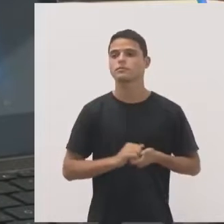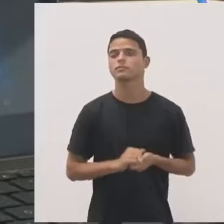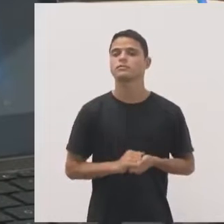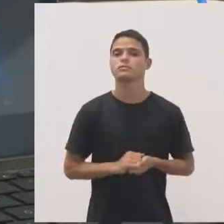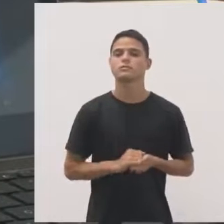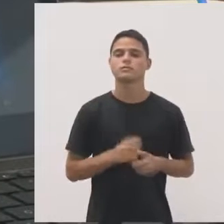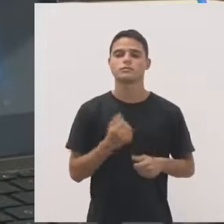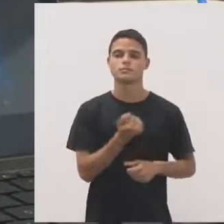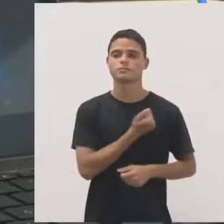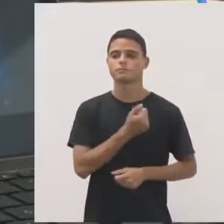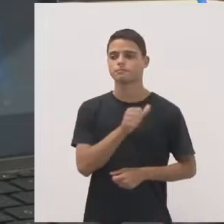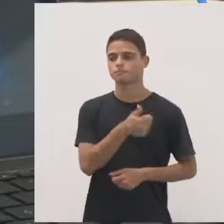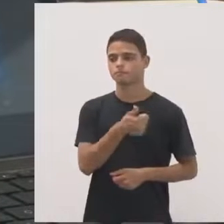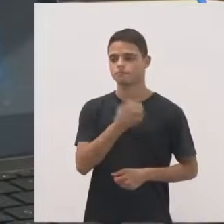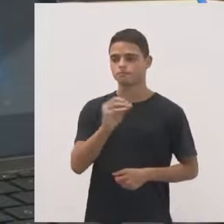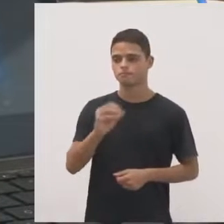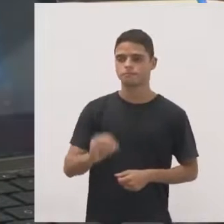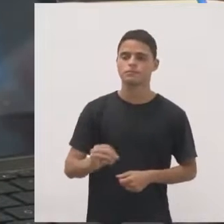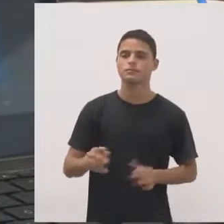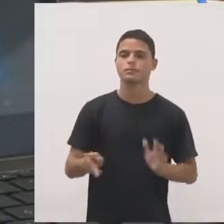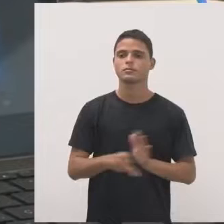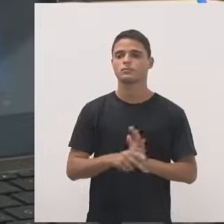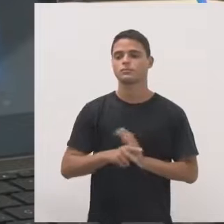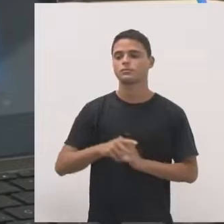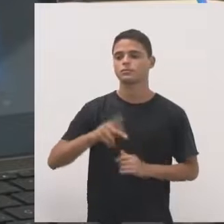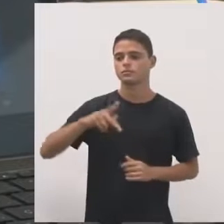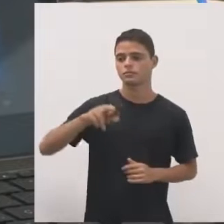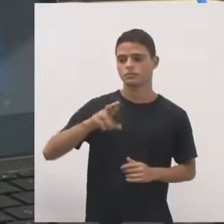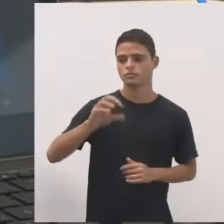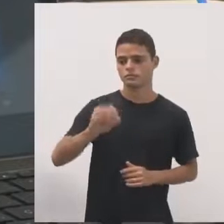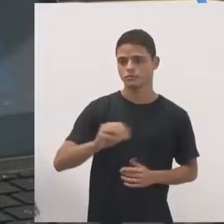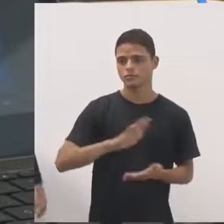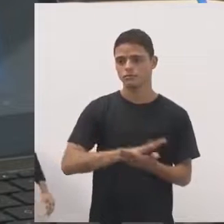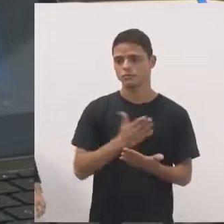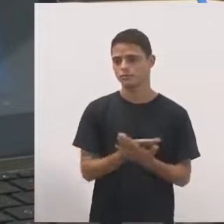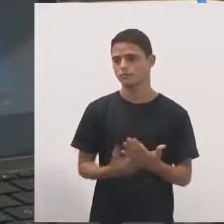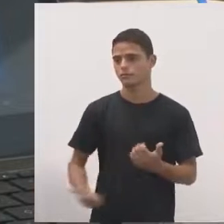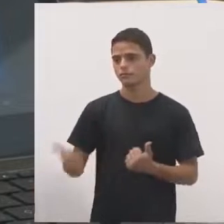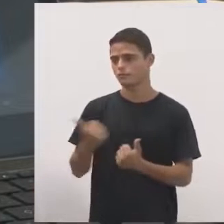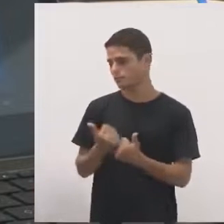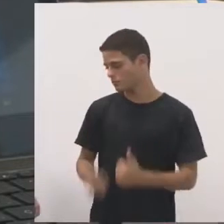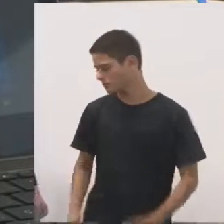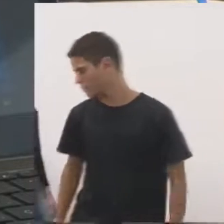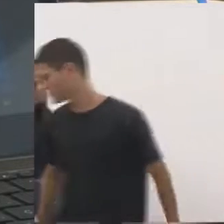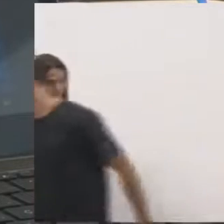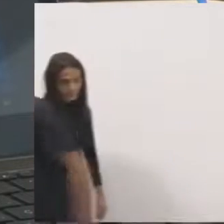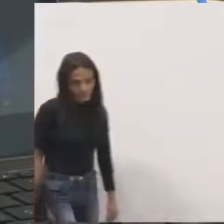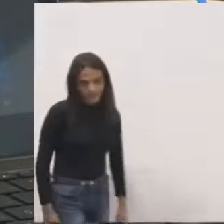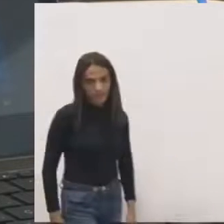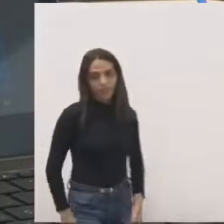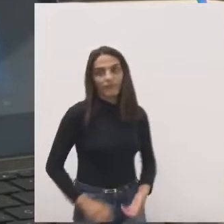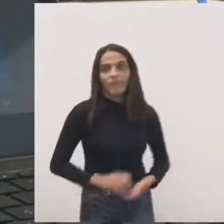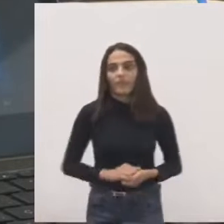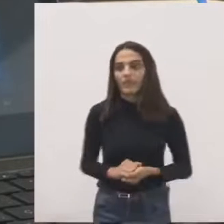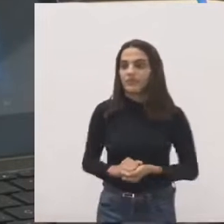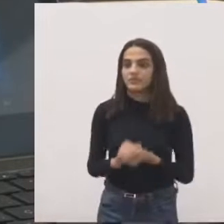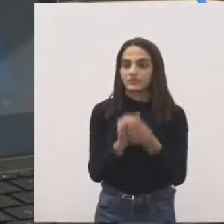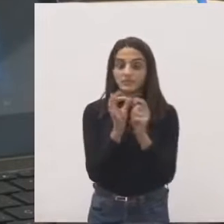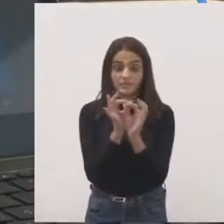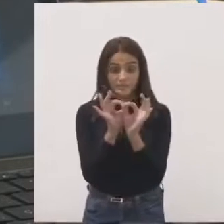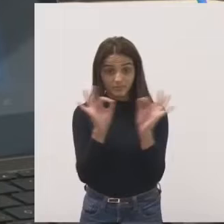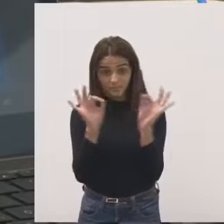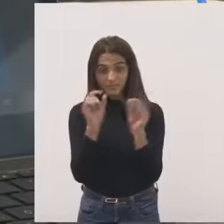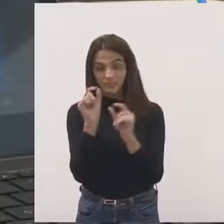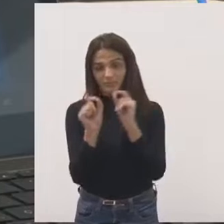a versão Pro Educar, tá? Educação. Então, é a versão mais top. O que é top, Felipe? É a versão que é